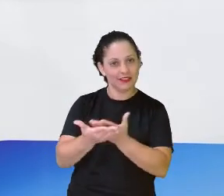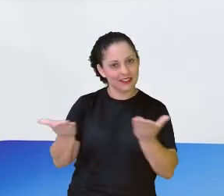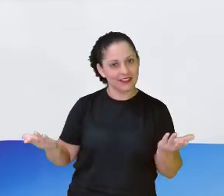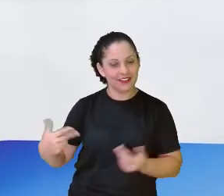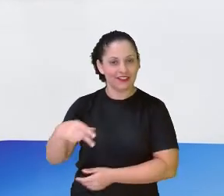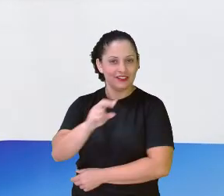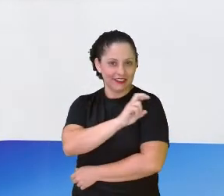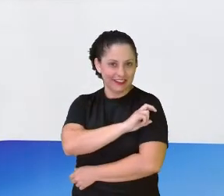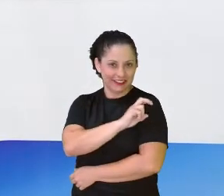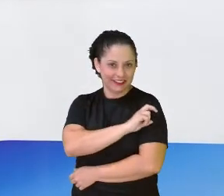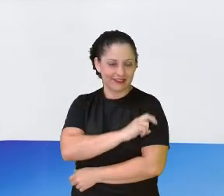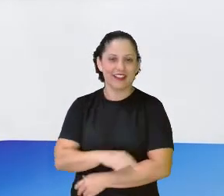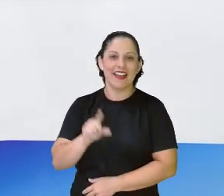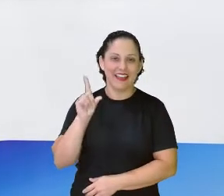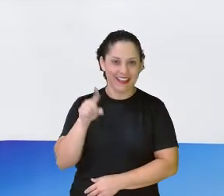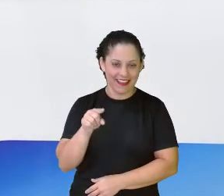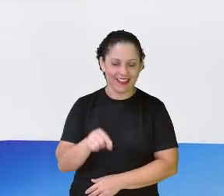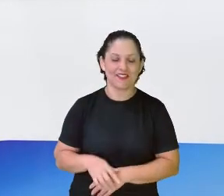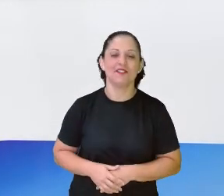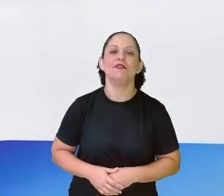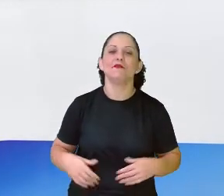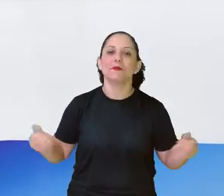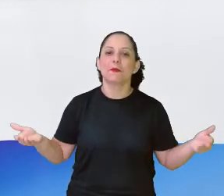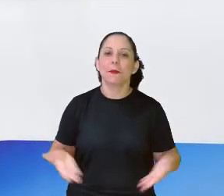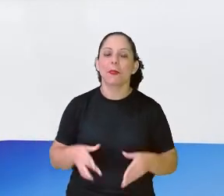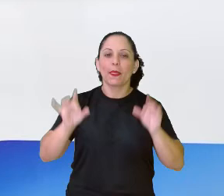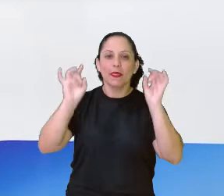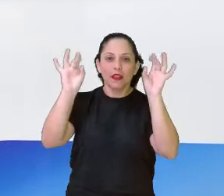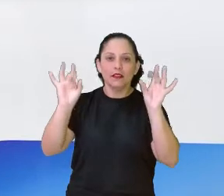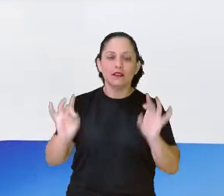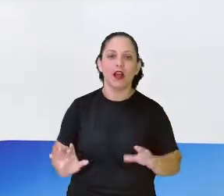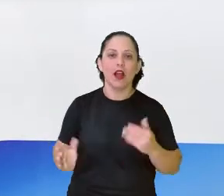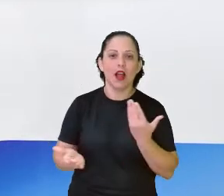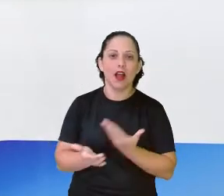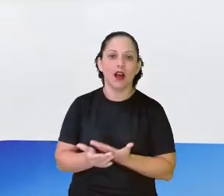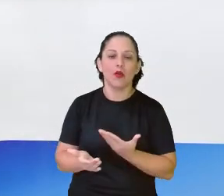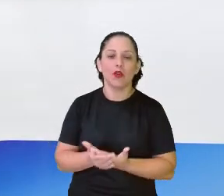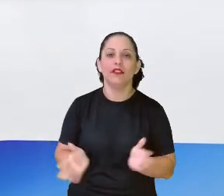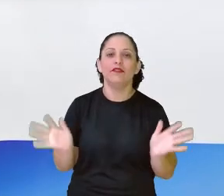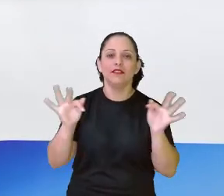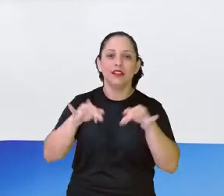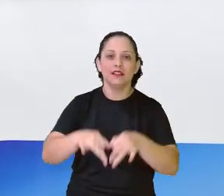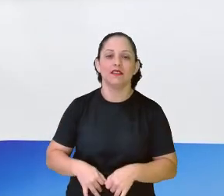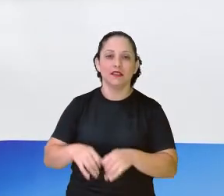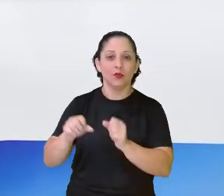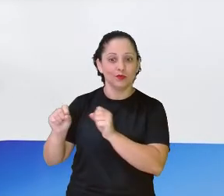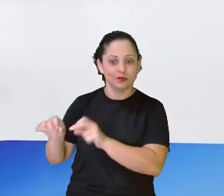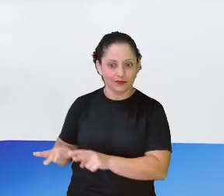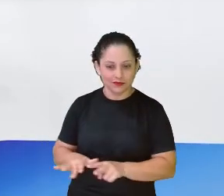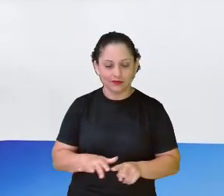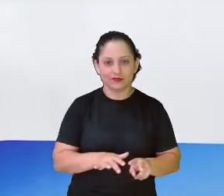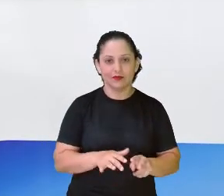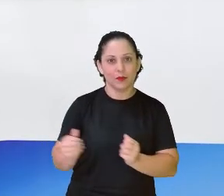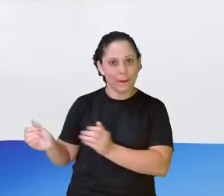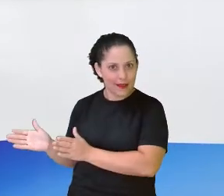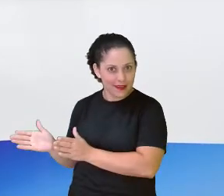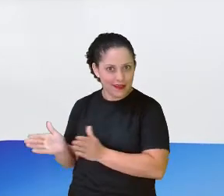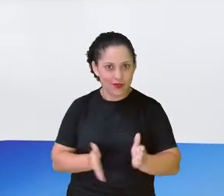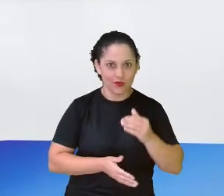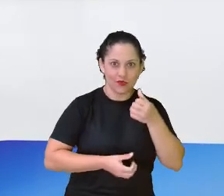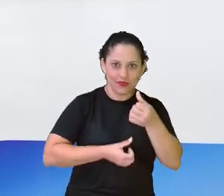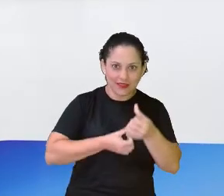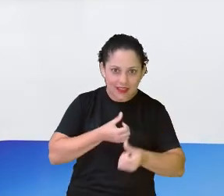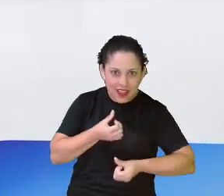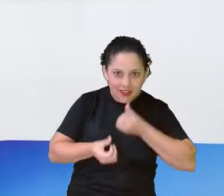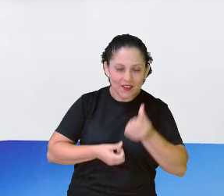anos. Aula especial hoje, né? Aula de encerramento do semestre. Claro que a aula vai ser